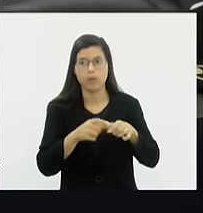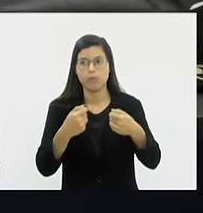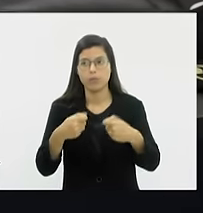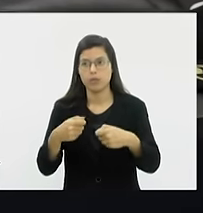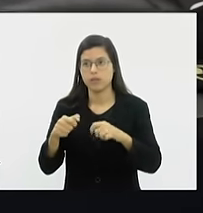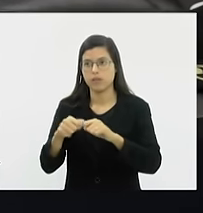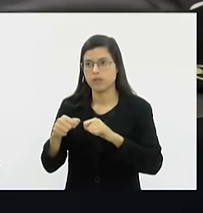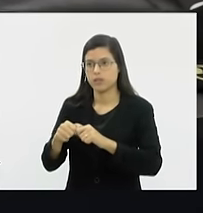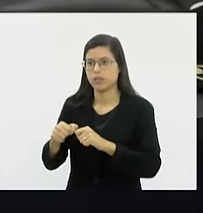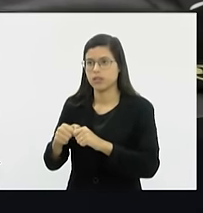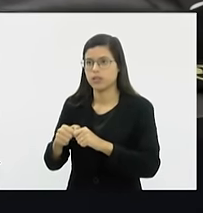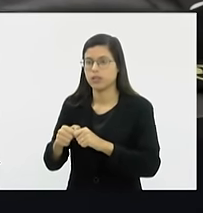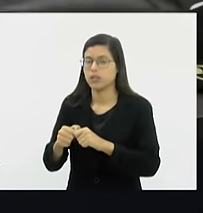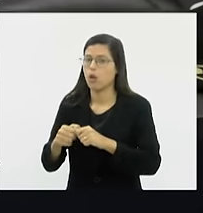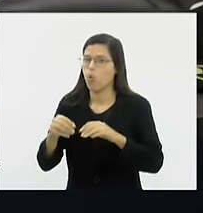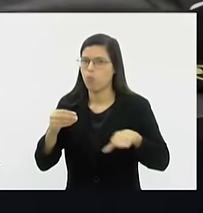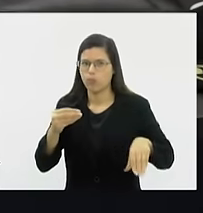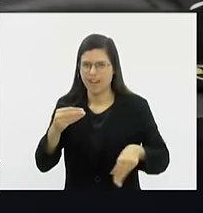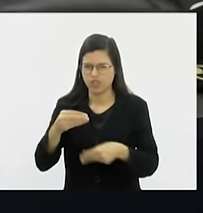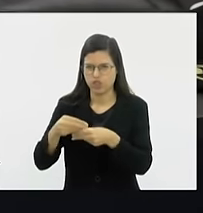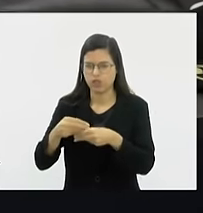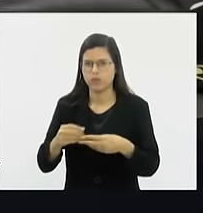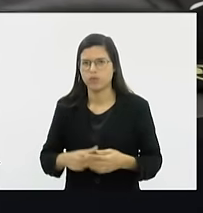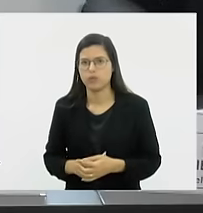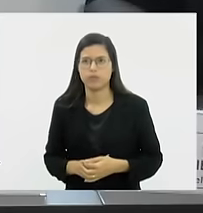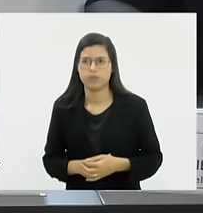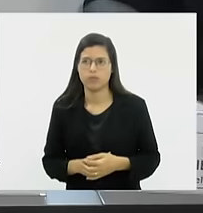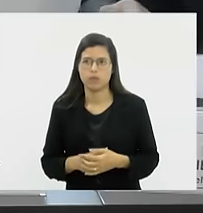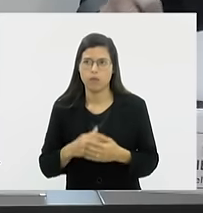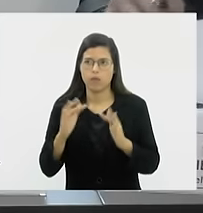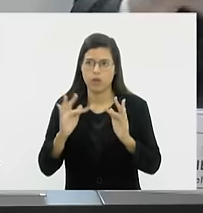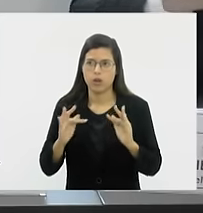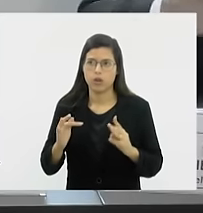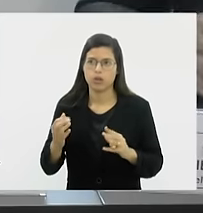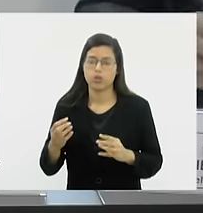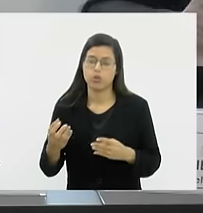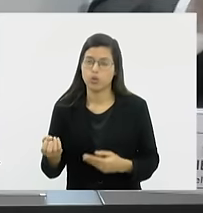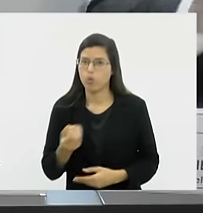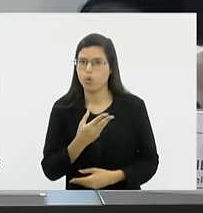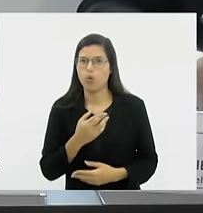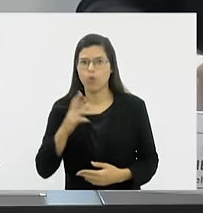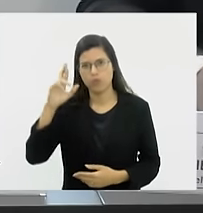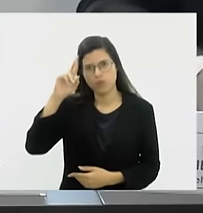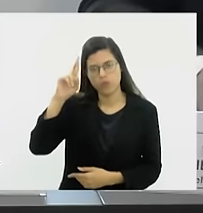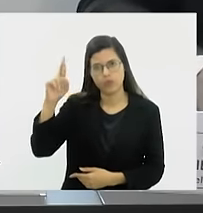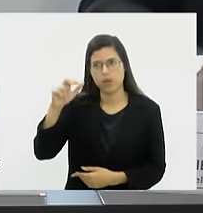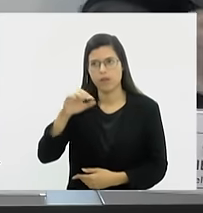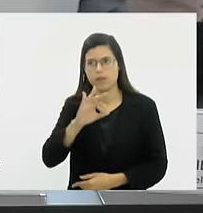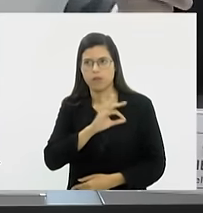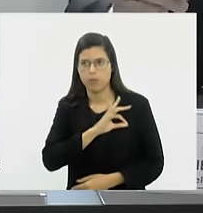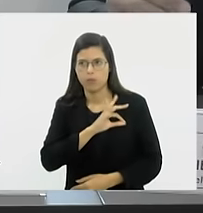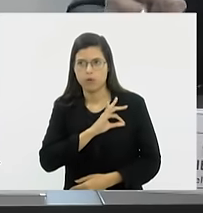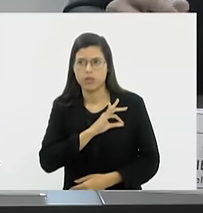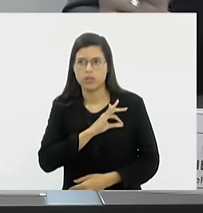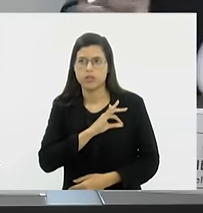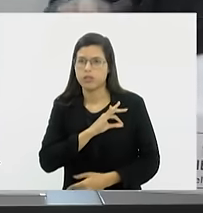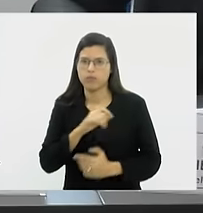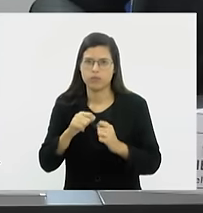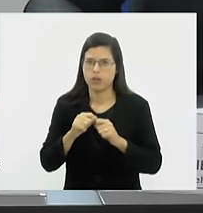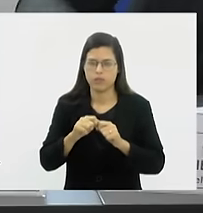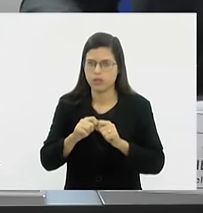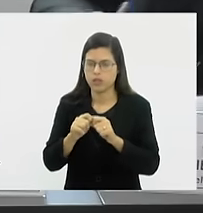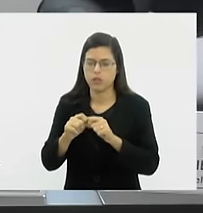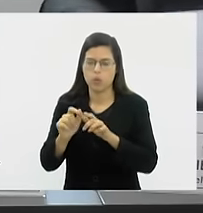fazer um aditivo. Então, fico feliz que o novo comando da Polícia Militar não esteja cometendo atrocidade de outrora. Parabéns à